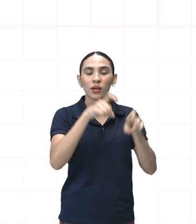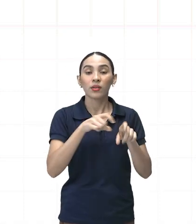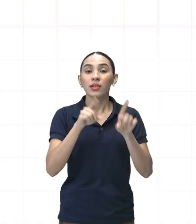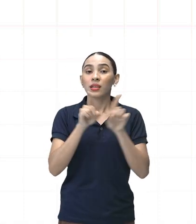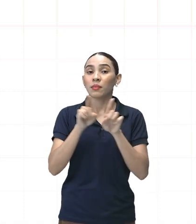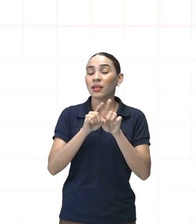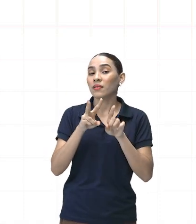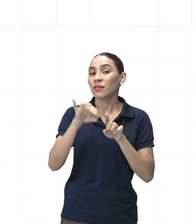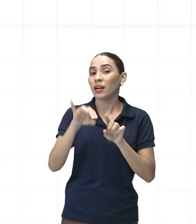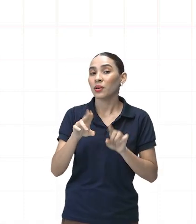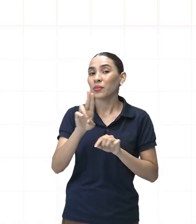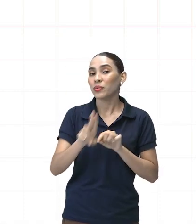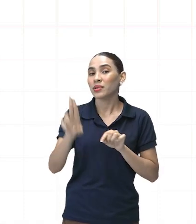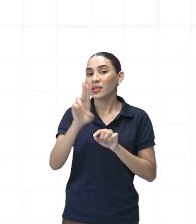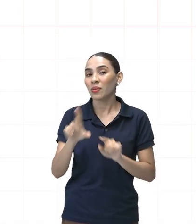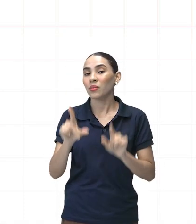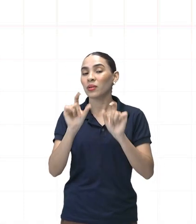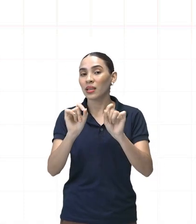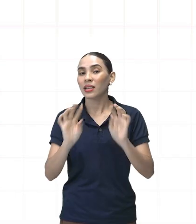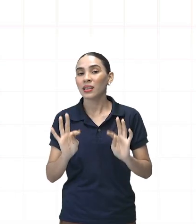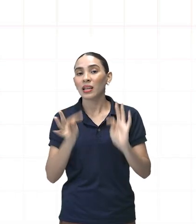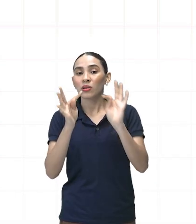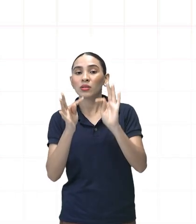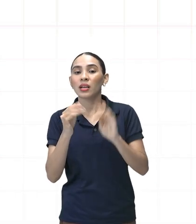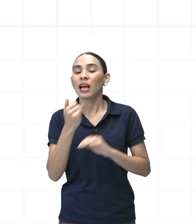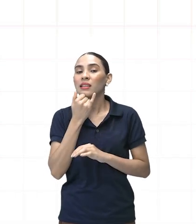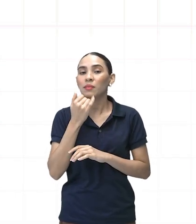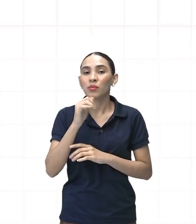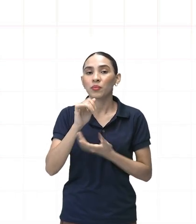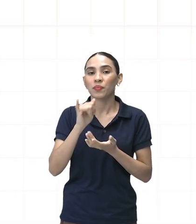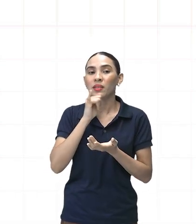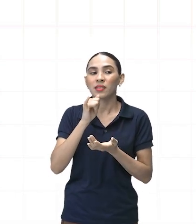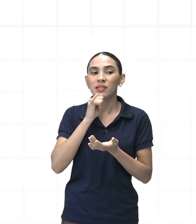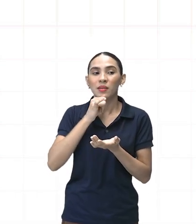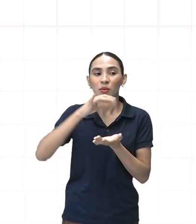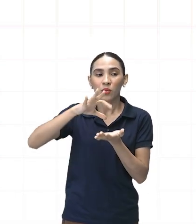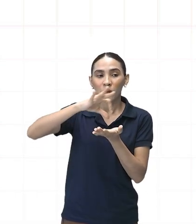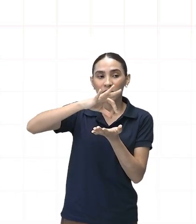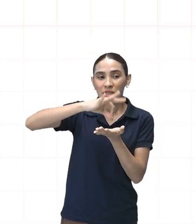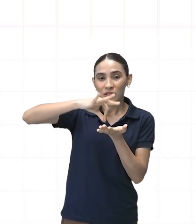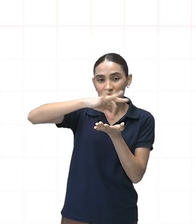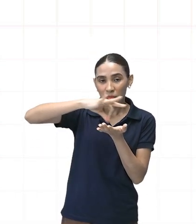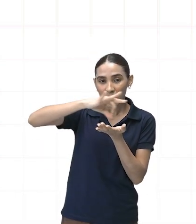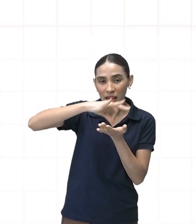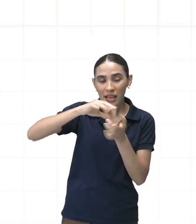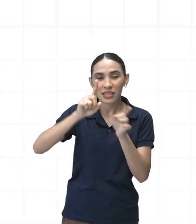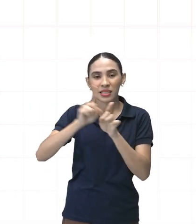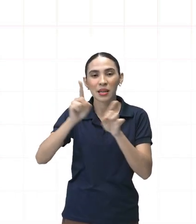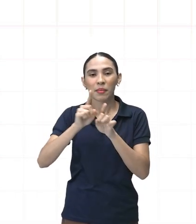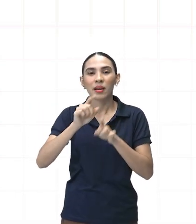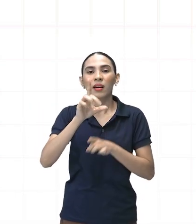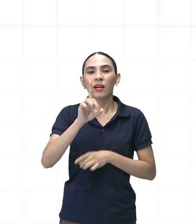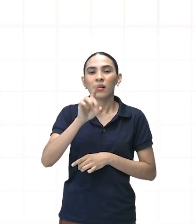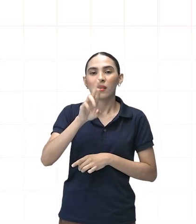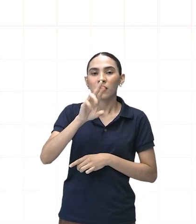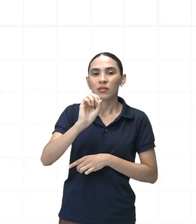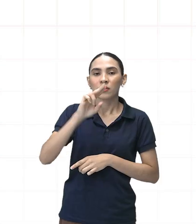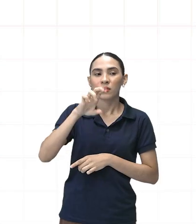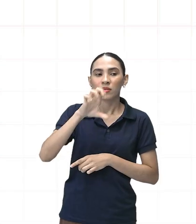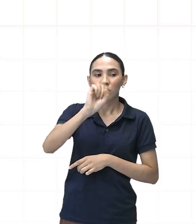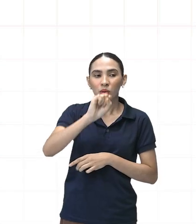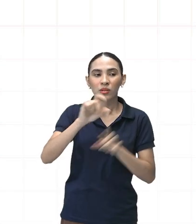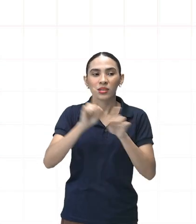ela utiliza o quê? Tecnologias como o GPS, como os drones, os